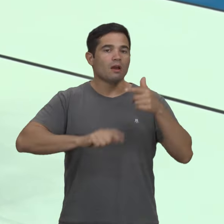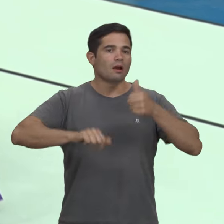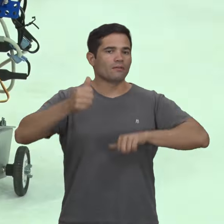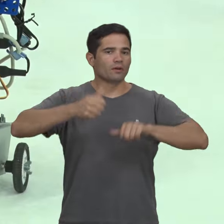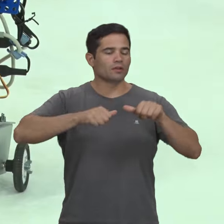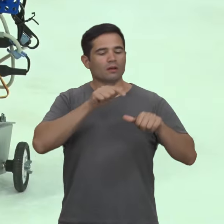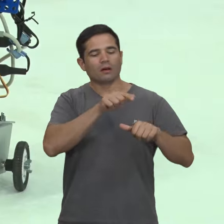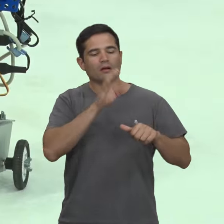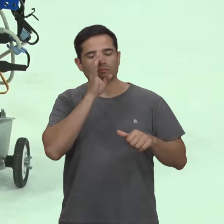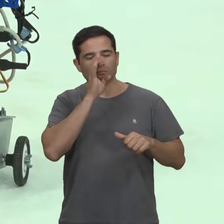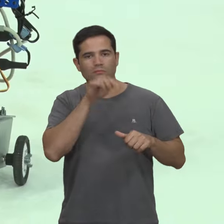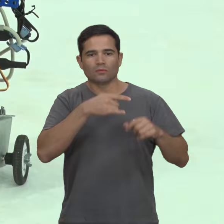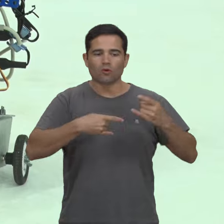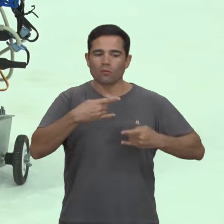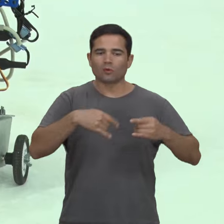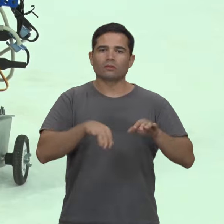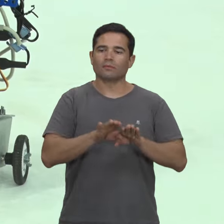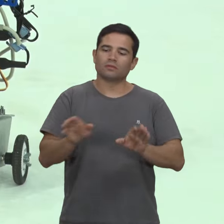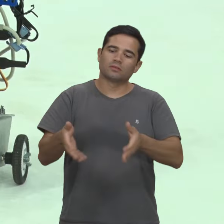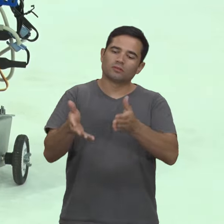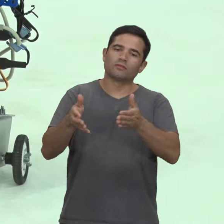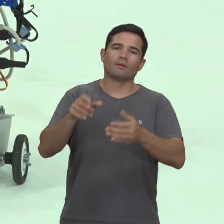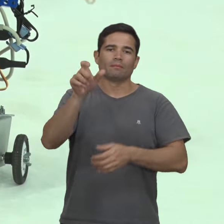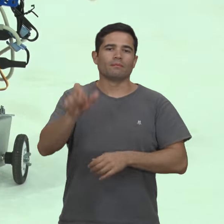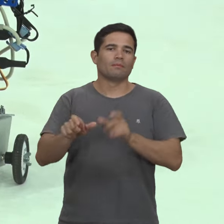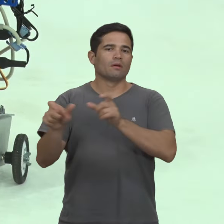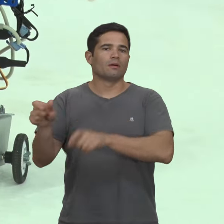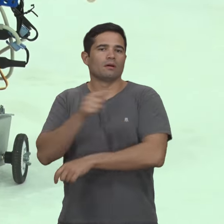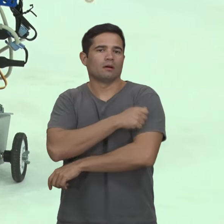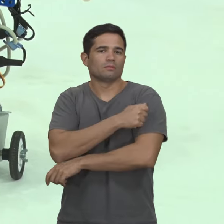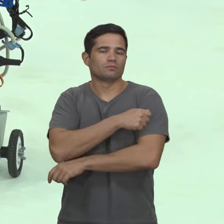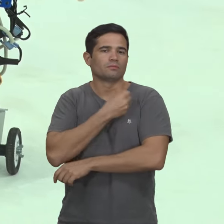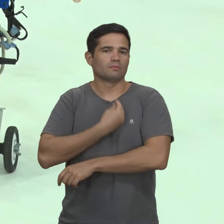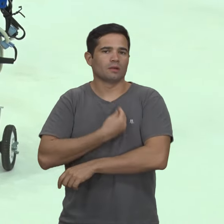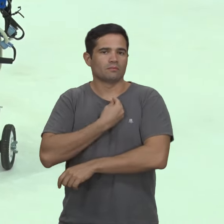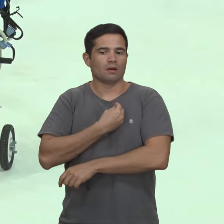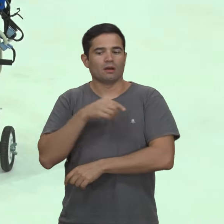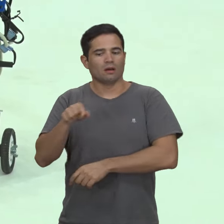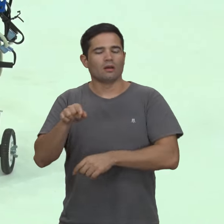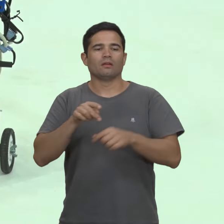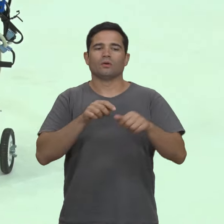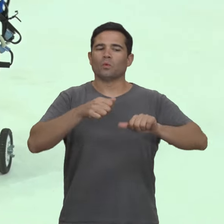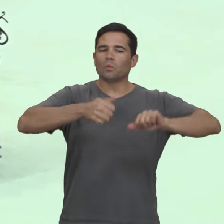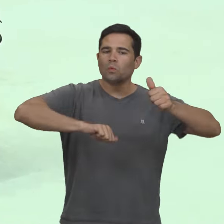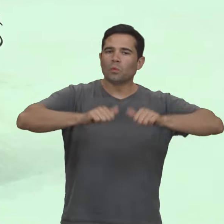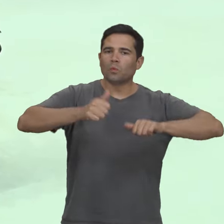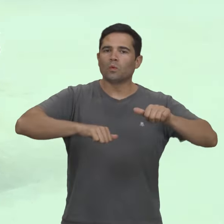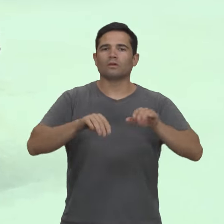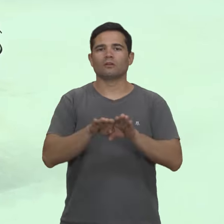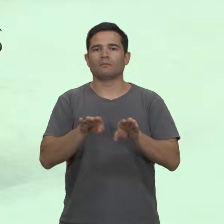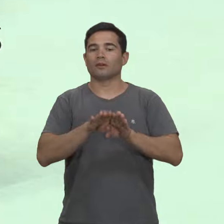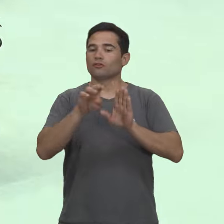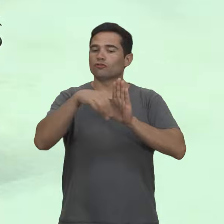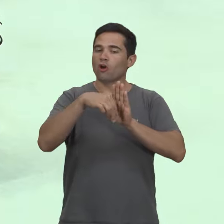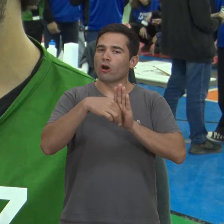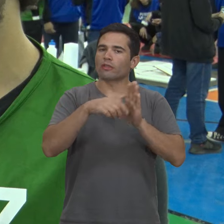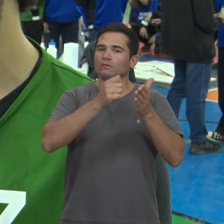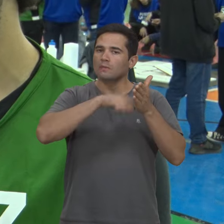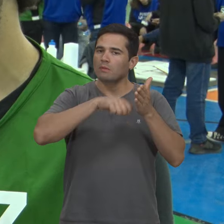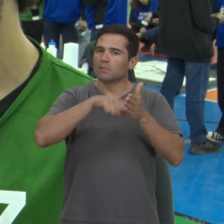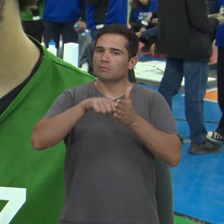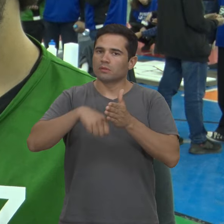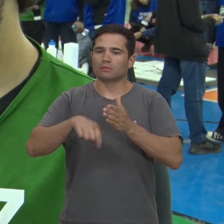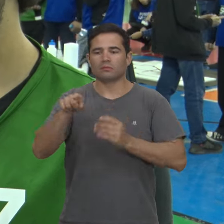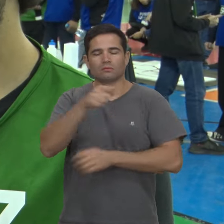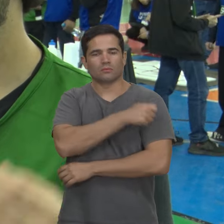dos robôs e também incentivam os participantes. Então os juízes estão ali para julgar isso, né, e para pontuar. Então cada vez que o